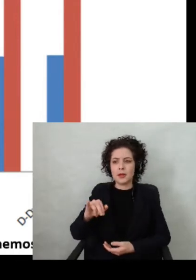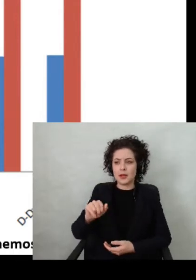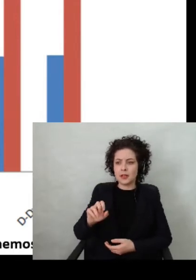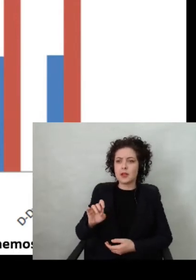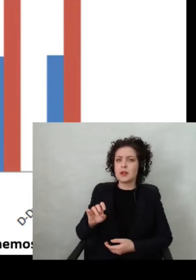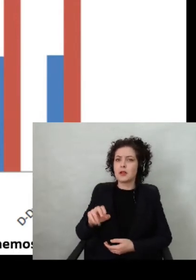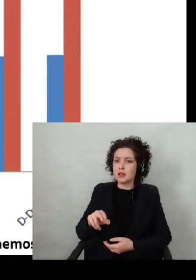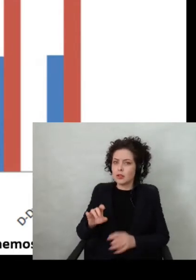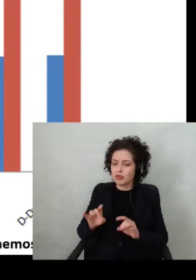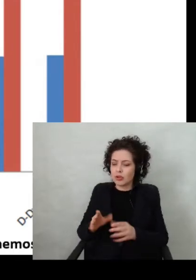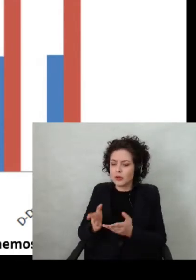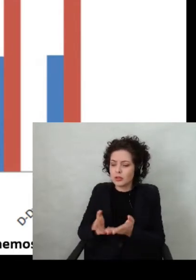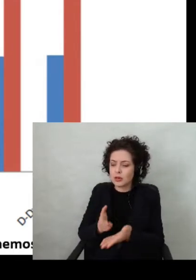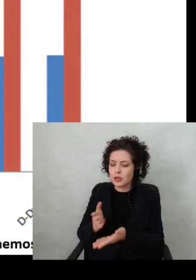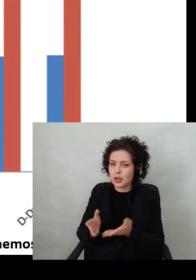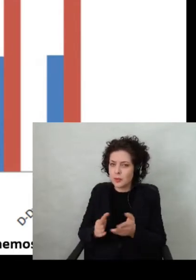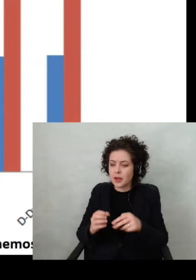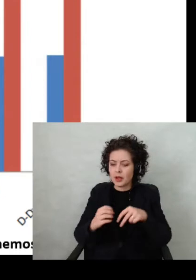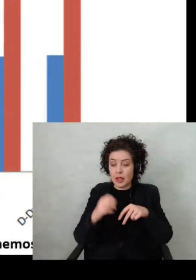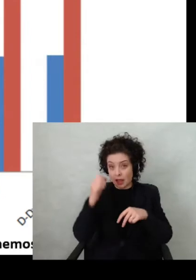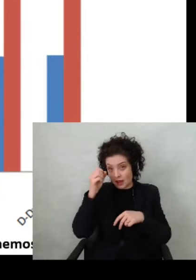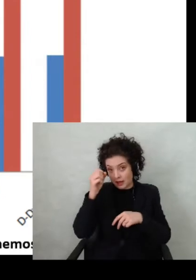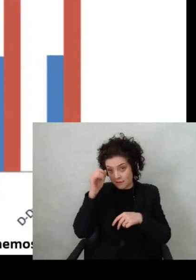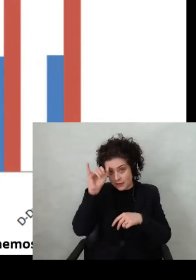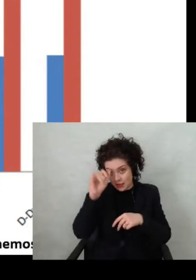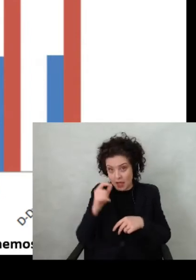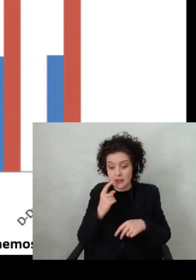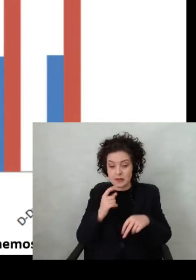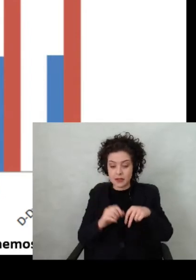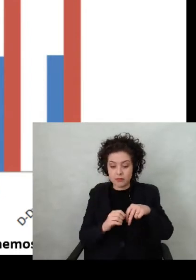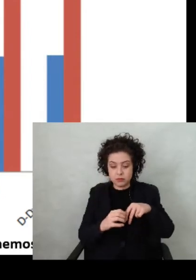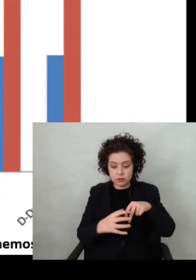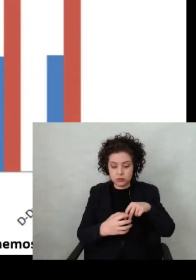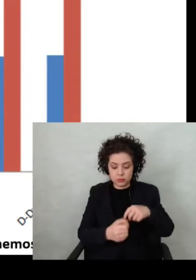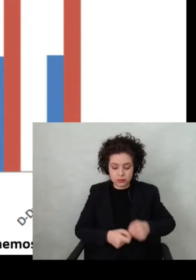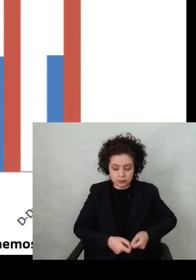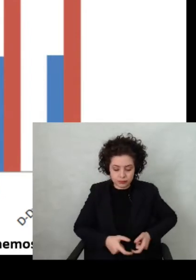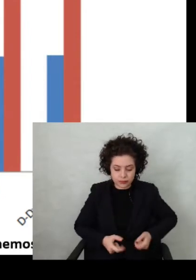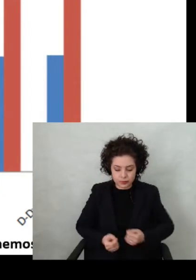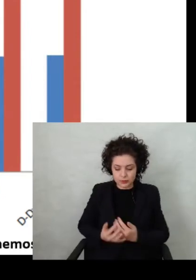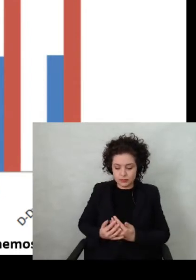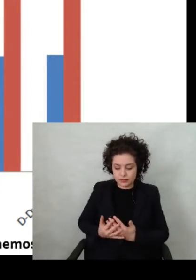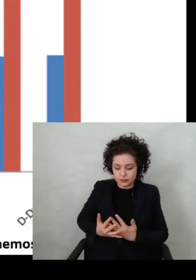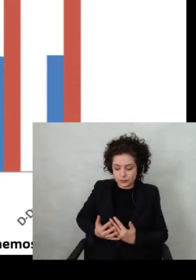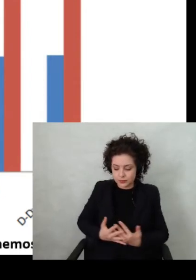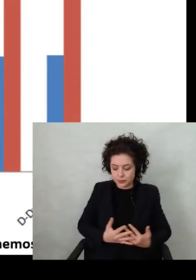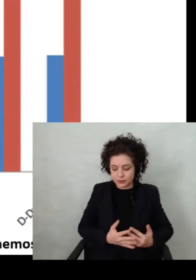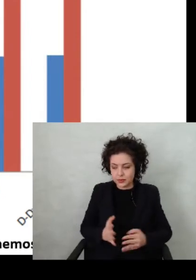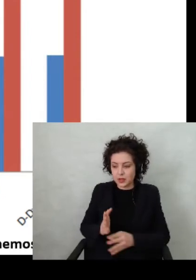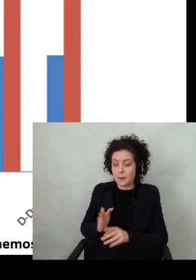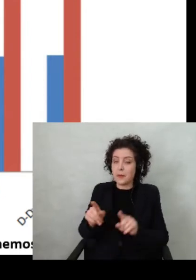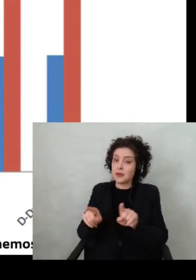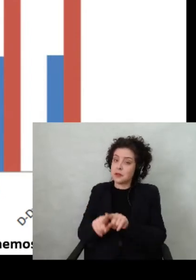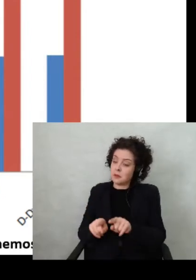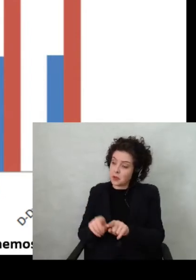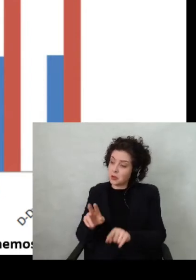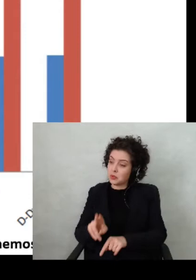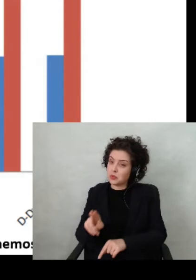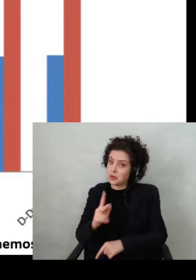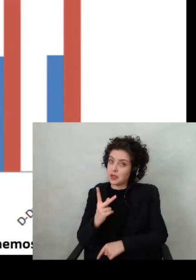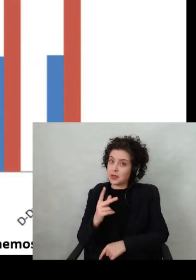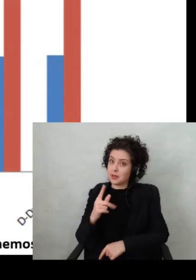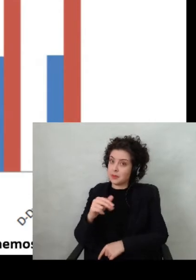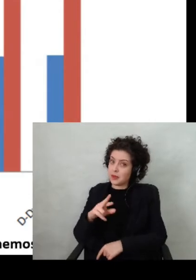fenômenos tromboembólicos concretamente diagnosticados, mas talvez usar as heparinas como